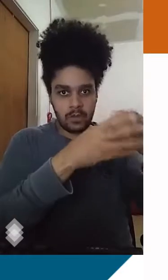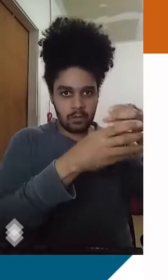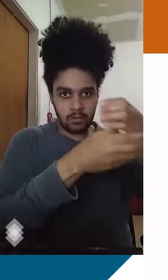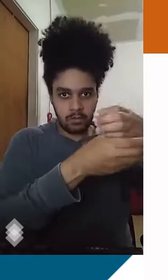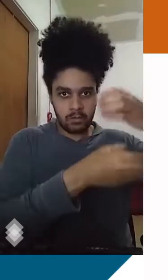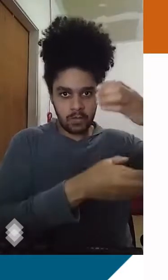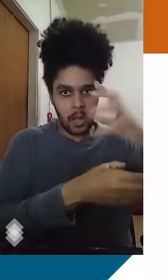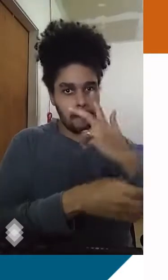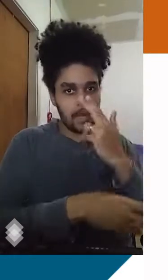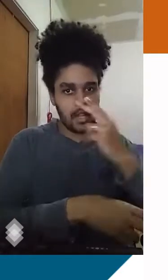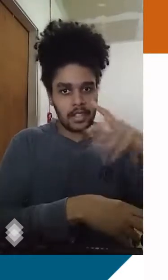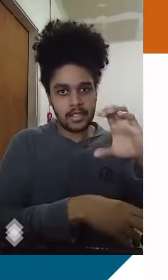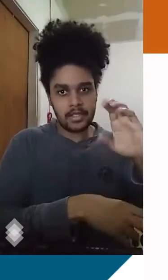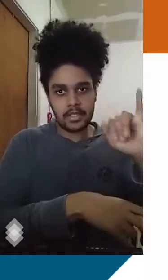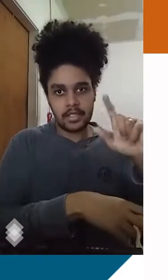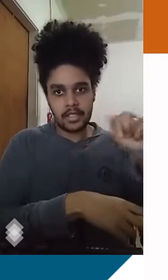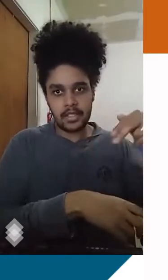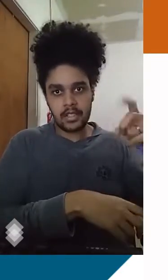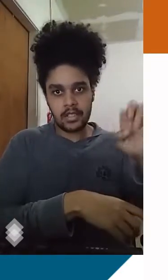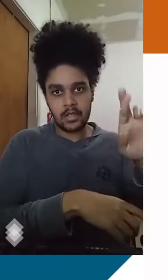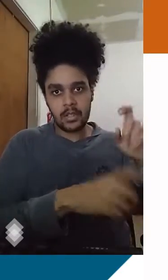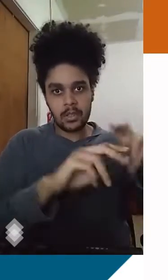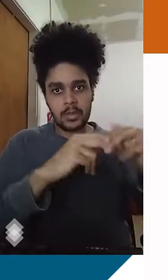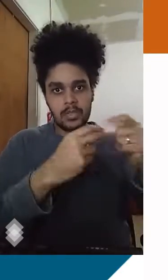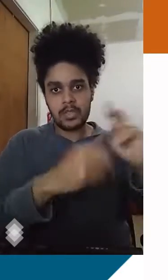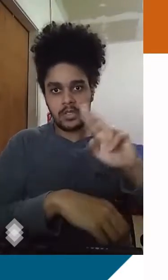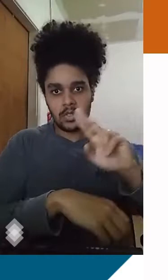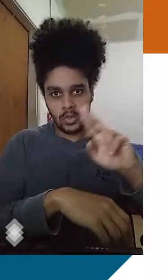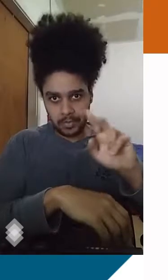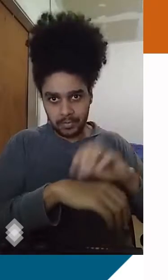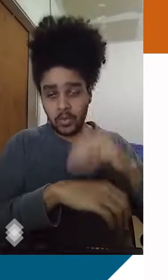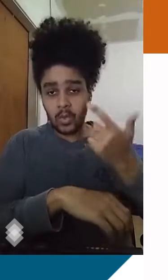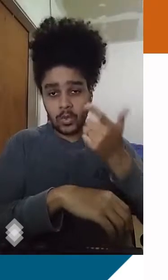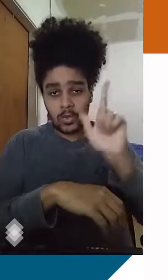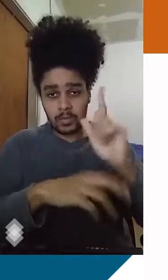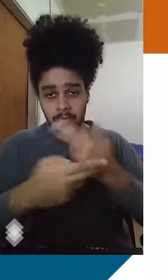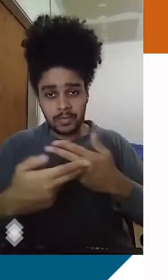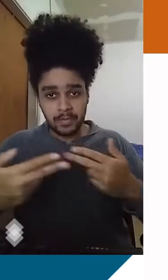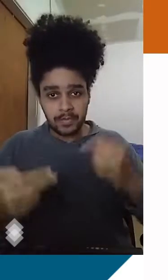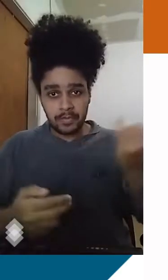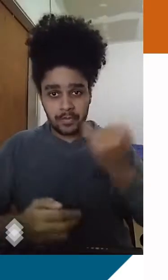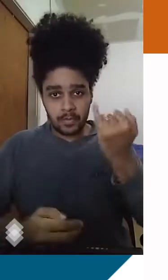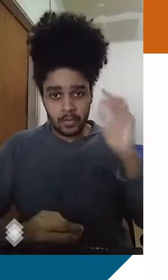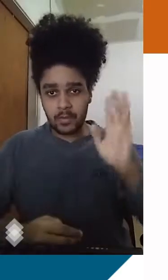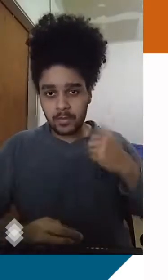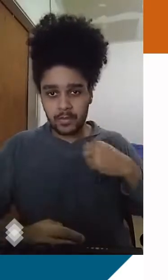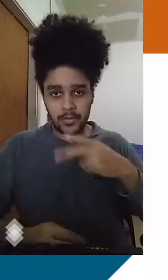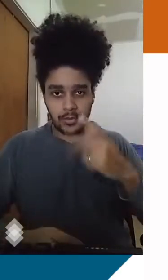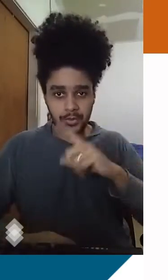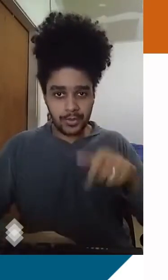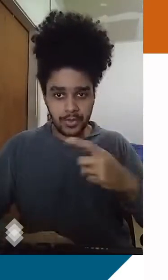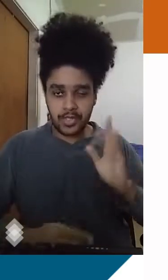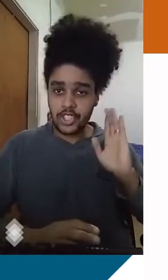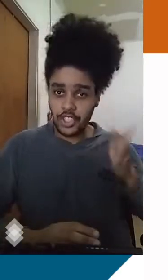esse formato aqui que é tipo um cilindro mesmo, por isso que ela recebe esse nome, tá? Outra coisa que é importante, que eu já